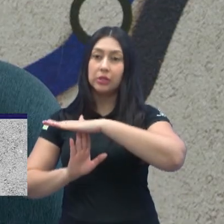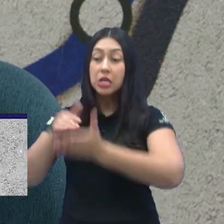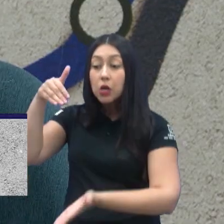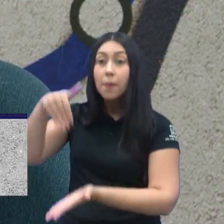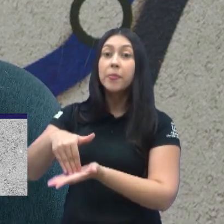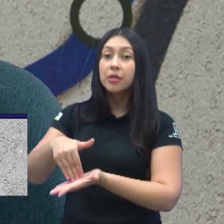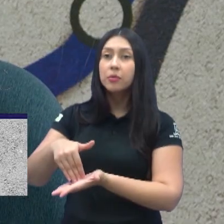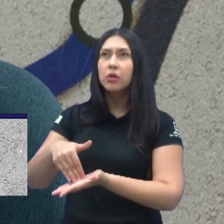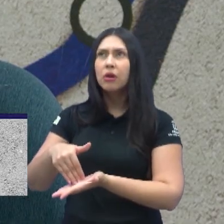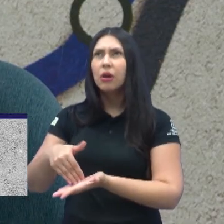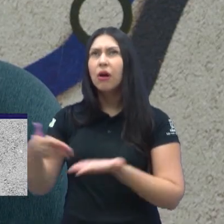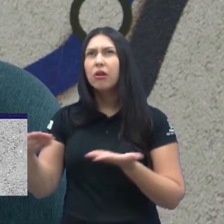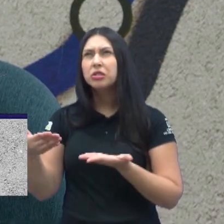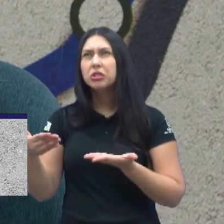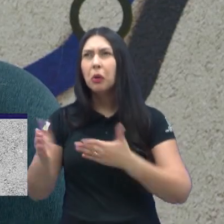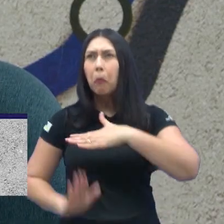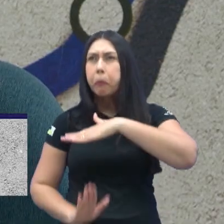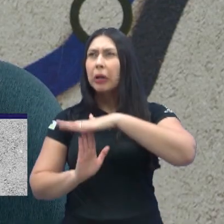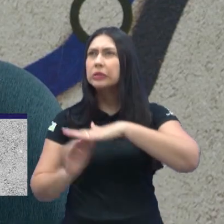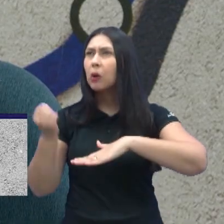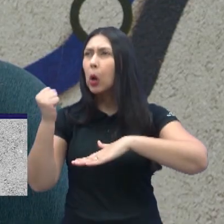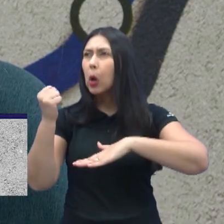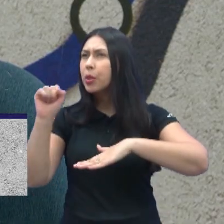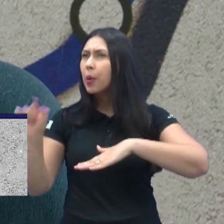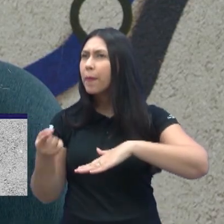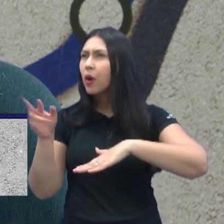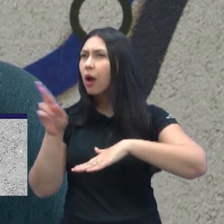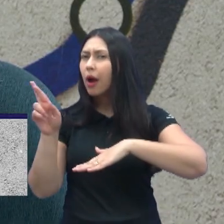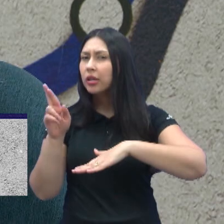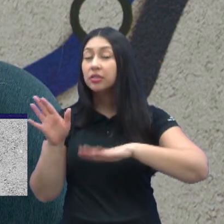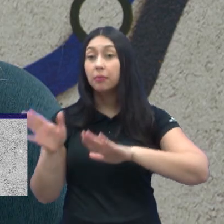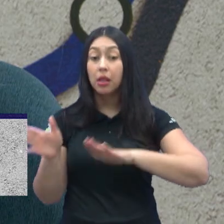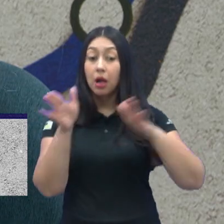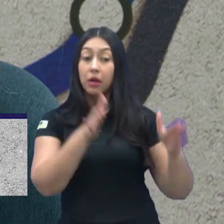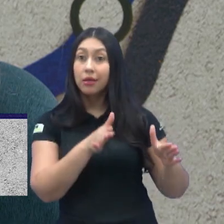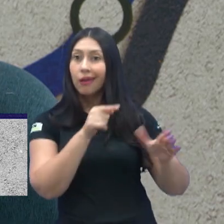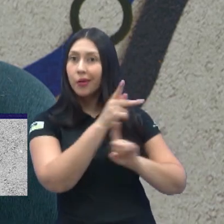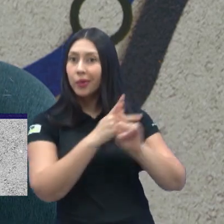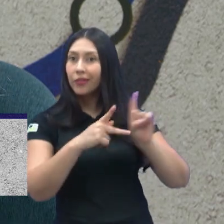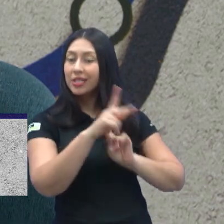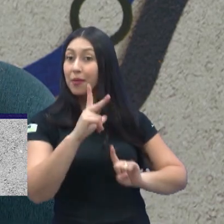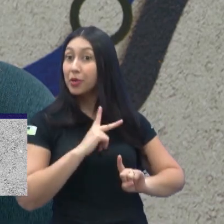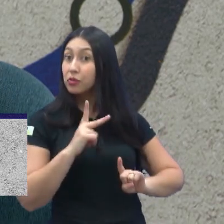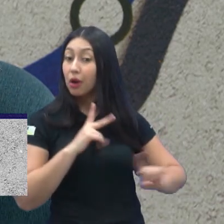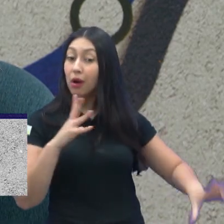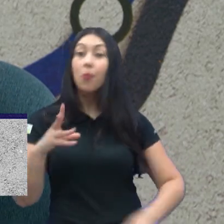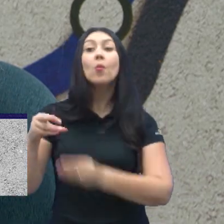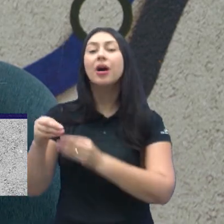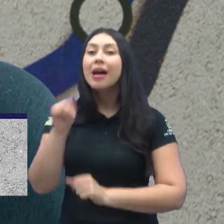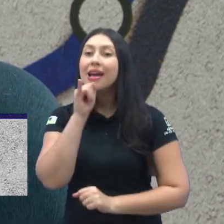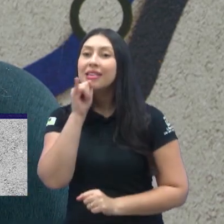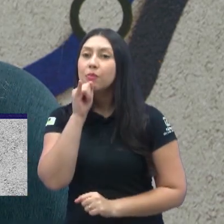em 8 mil e pouquinho. A previdência privada ela é um complemento, ou seja, se você quer manter o seu padrão de vida,